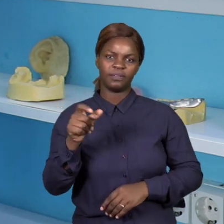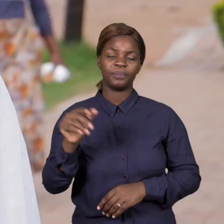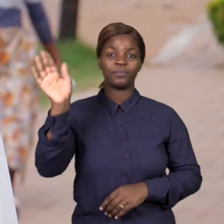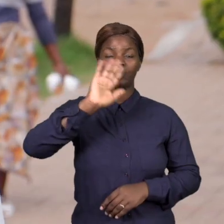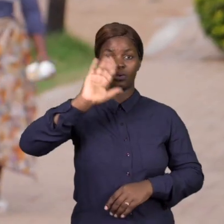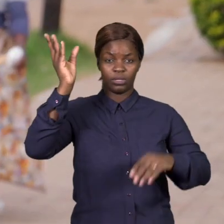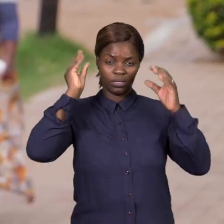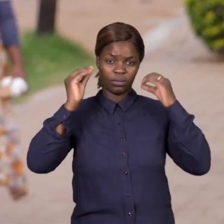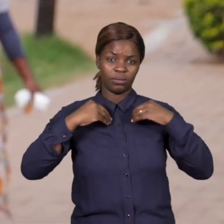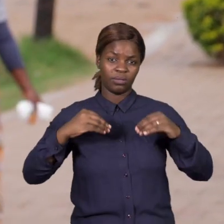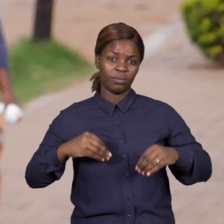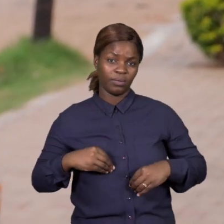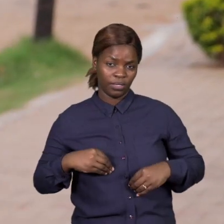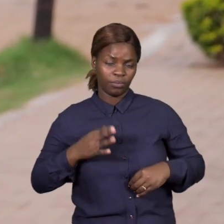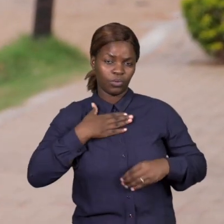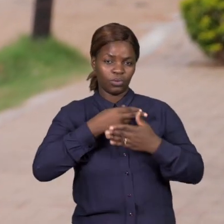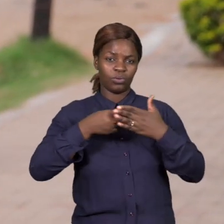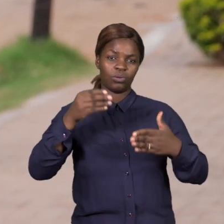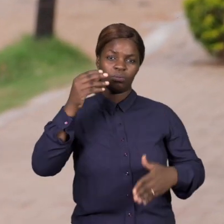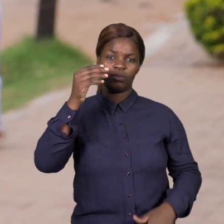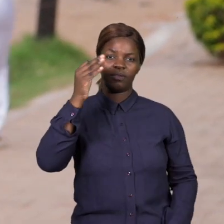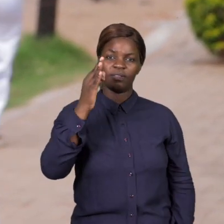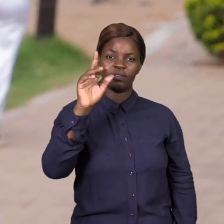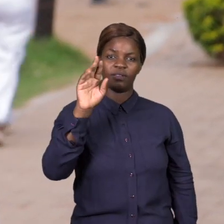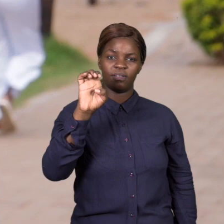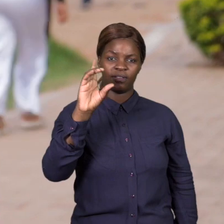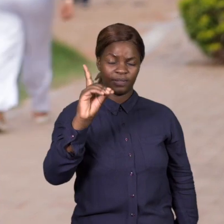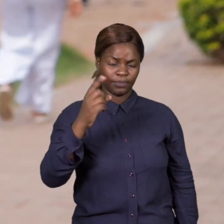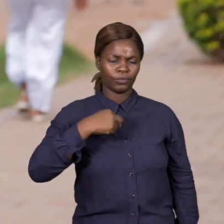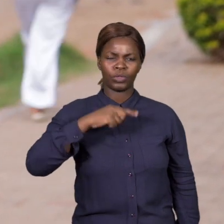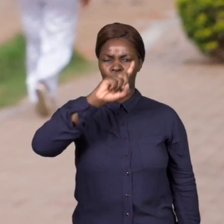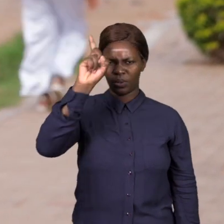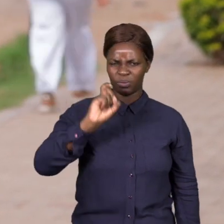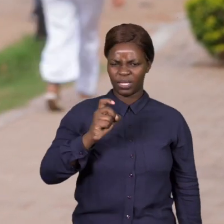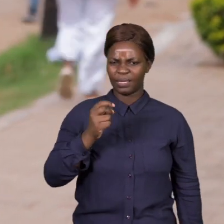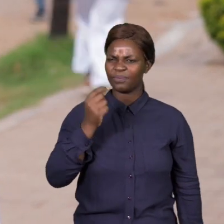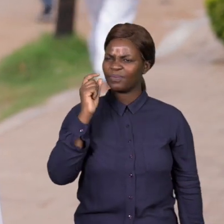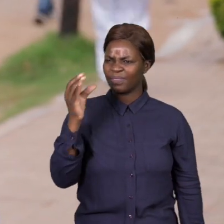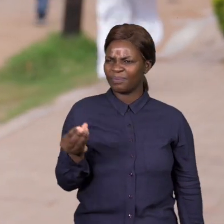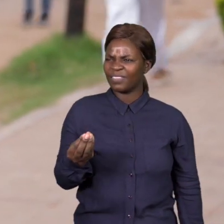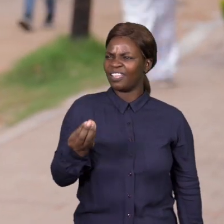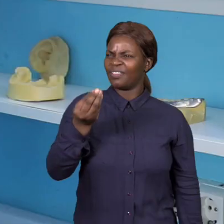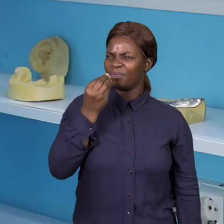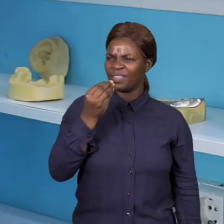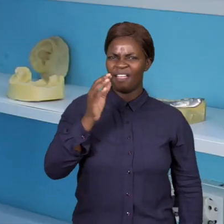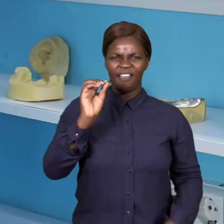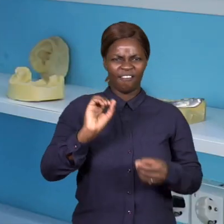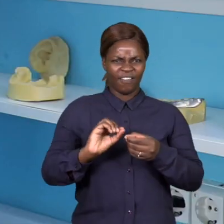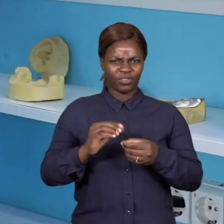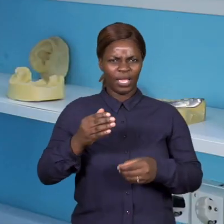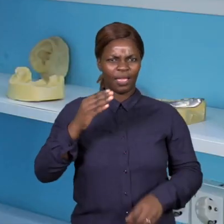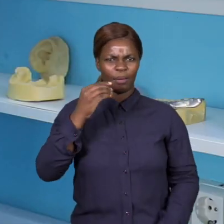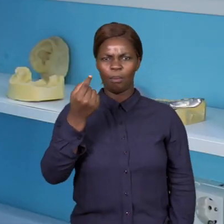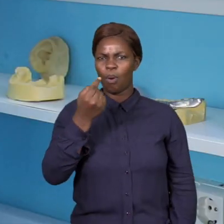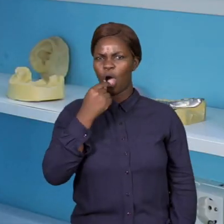palavras. Olá, doutor. Chamo-me Fred Sérgio Comano. Gostaria de saber se as próteses dentárias causam mau hálito. As